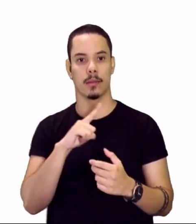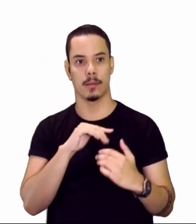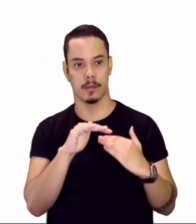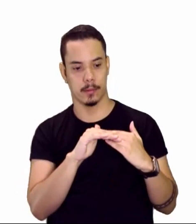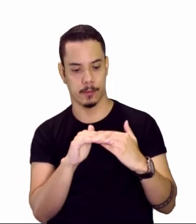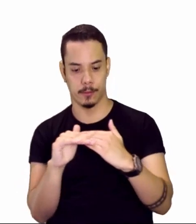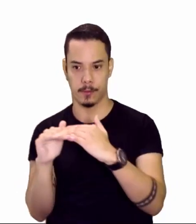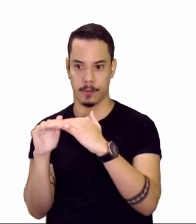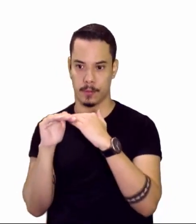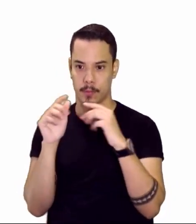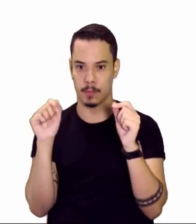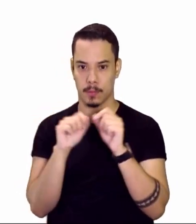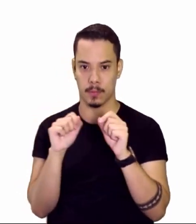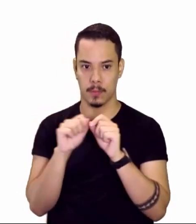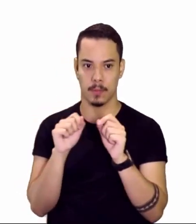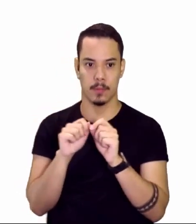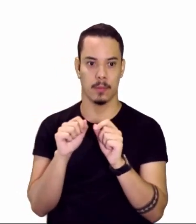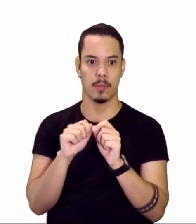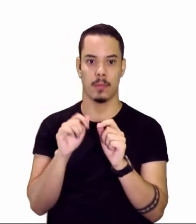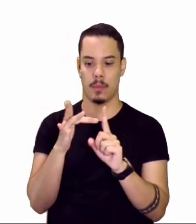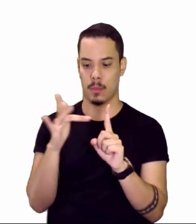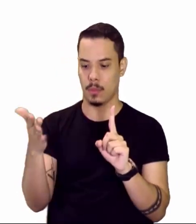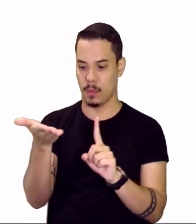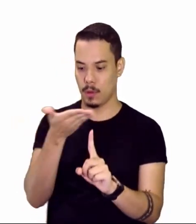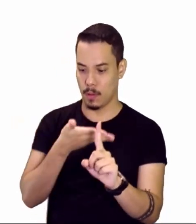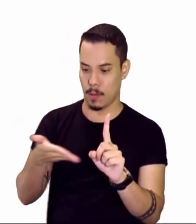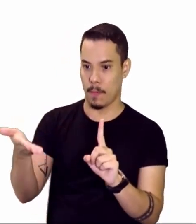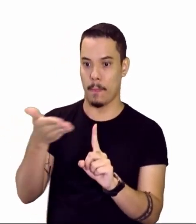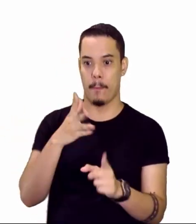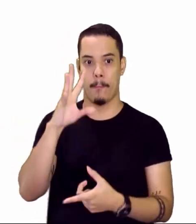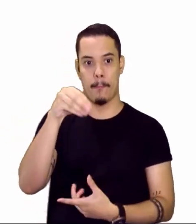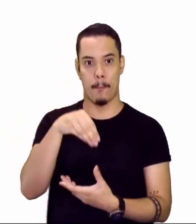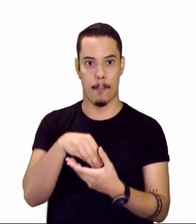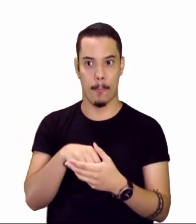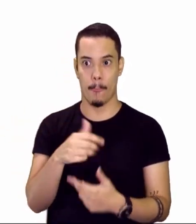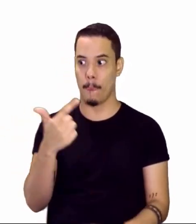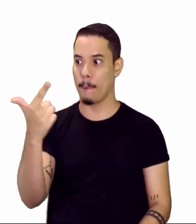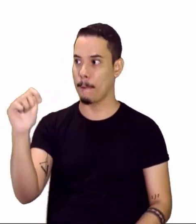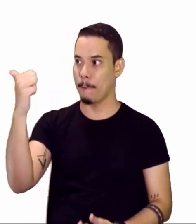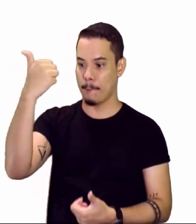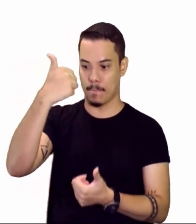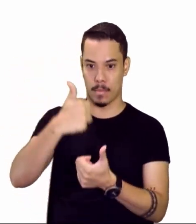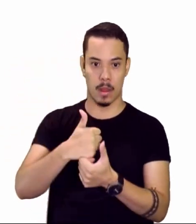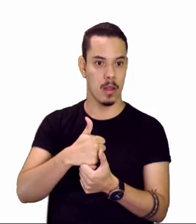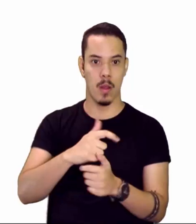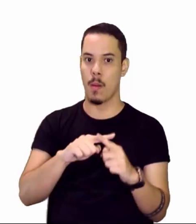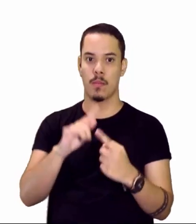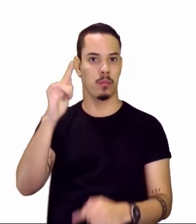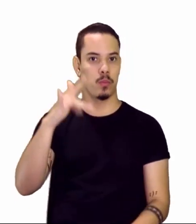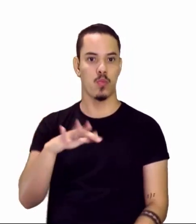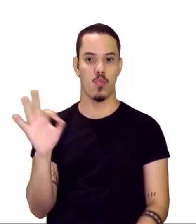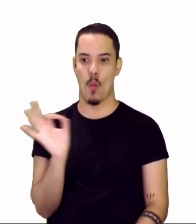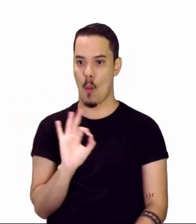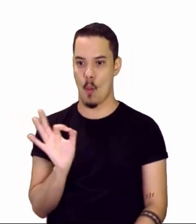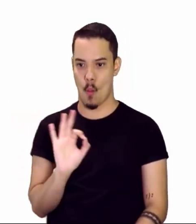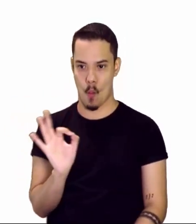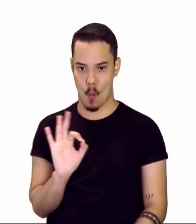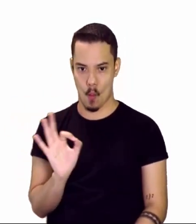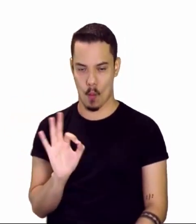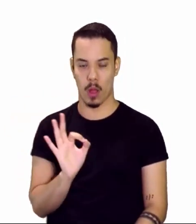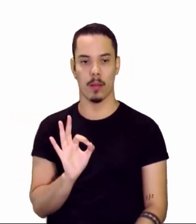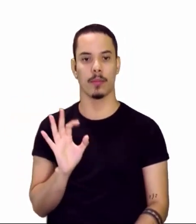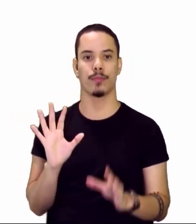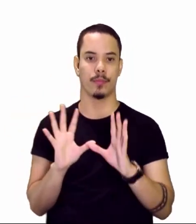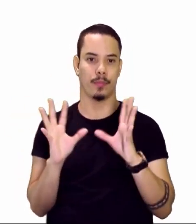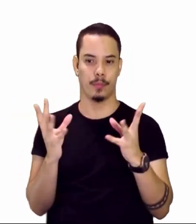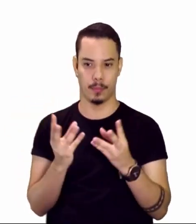estabilizar, fizer compartilhamento dos seus elétrons com os outros e não sobrar parte de elétrons, a